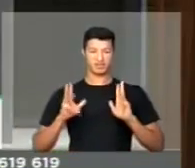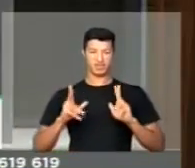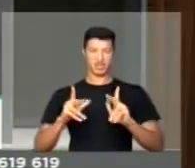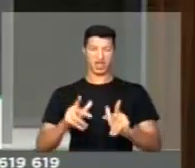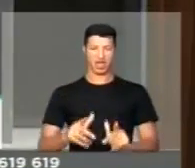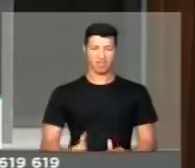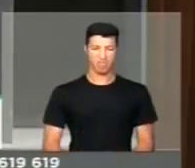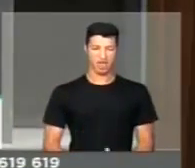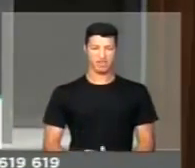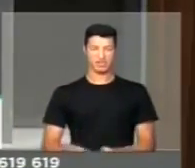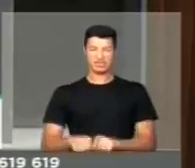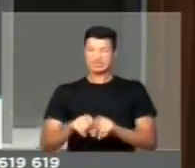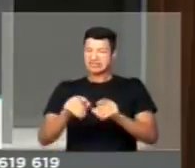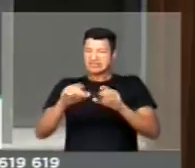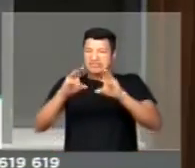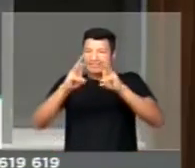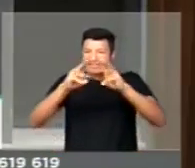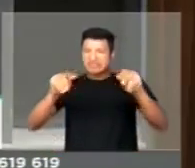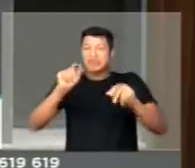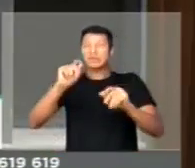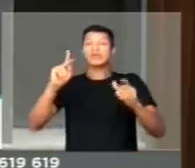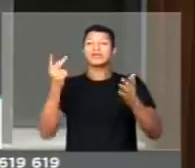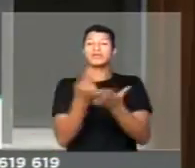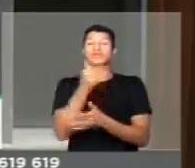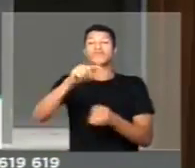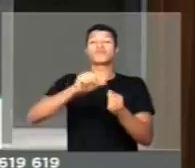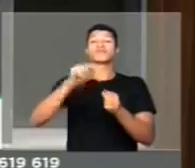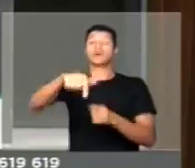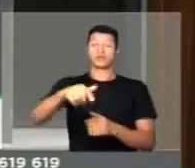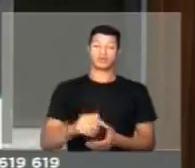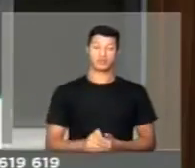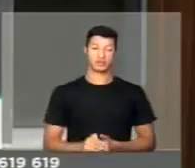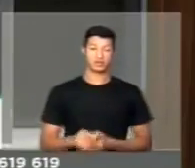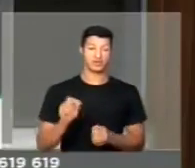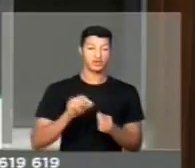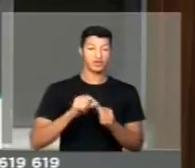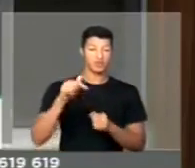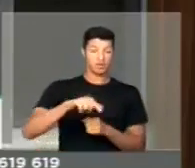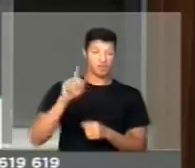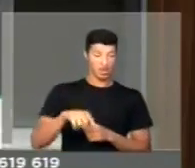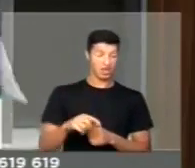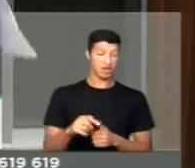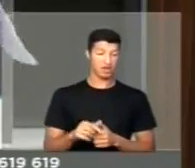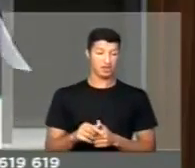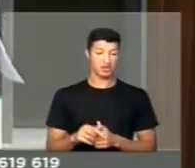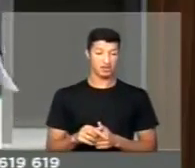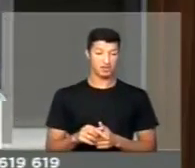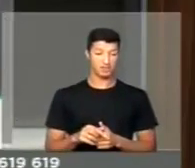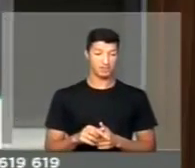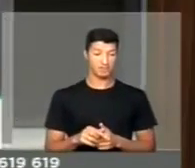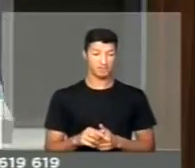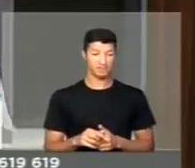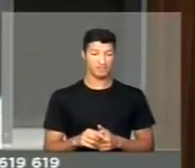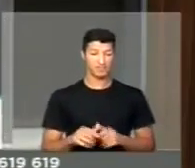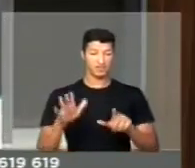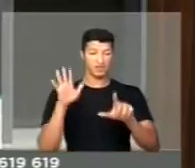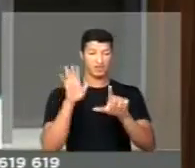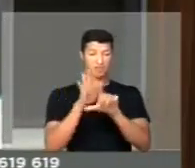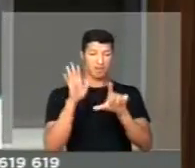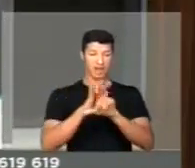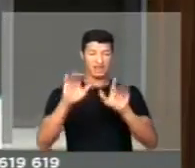essa higienização do que está se fazendo aqui. O que está se fazendo aqui é uma lei